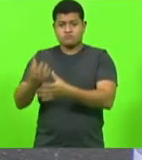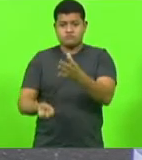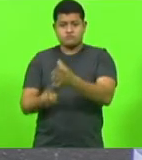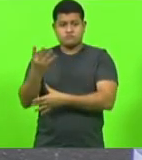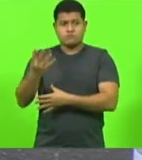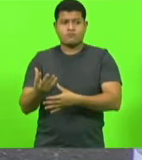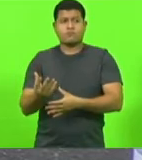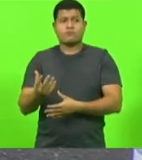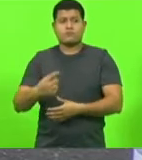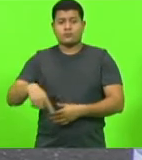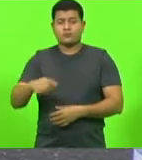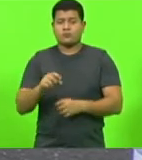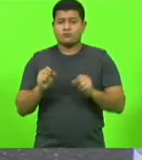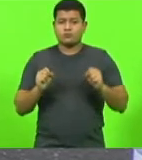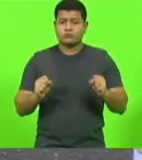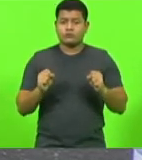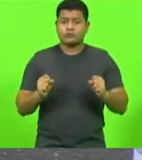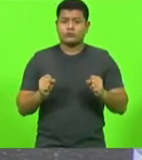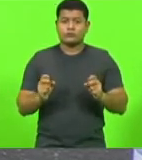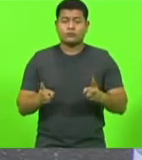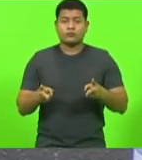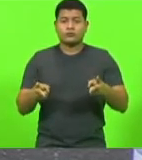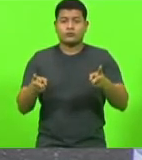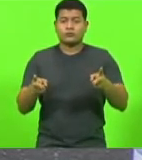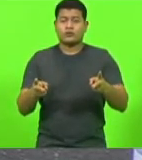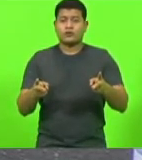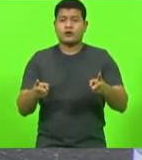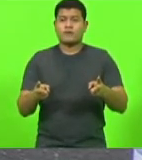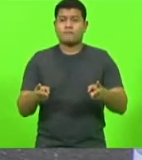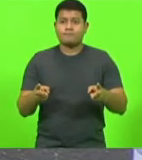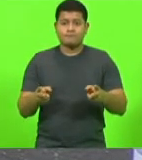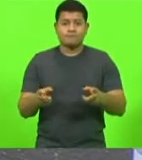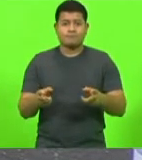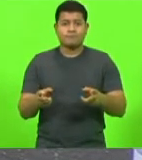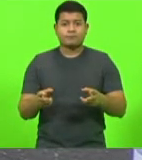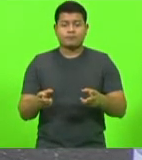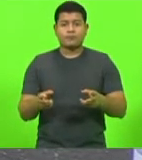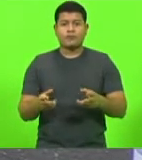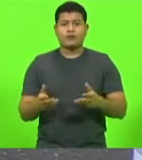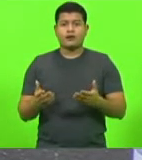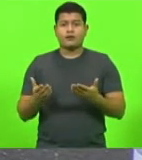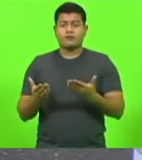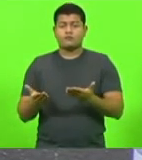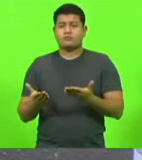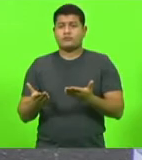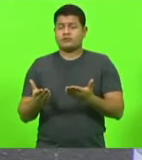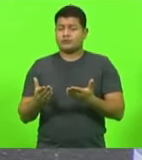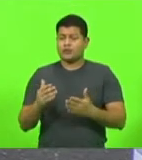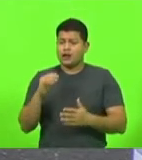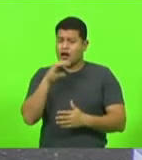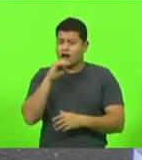nós possamos continuar crescendo de forma muito mais célere.